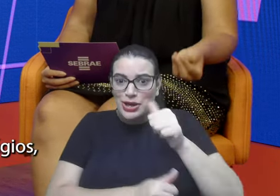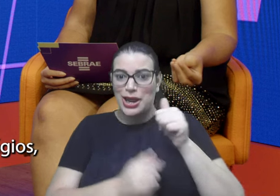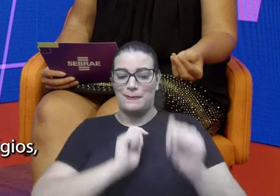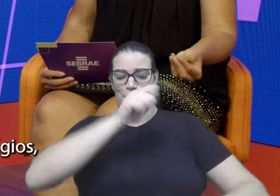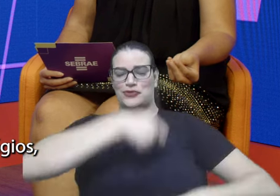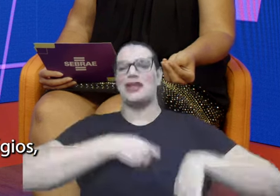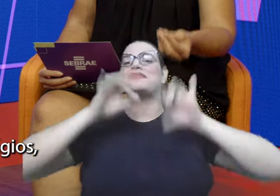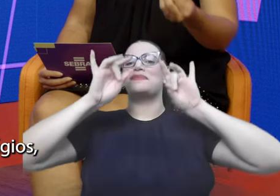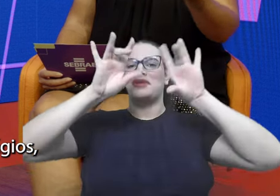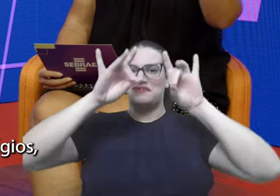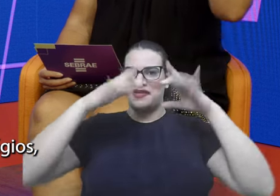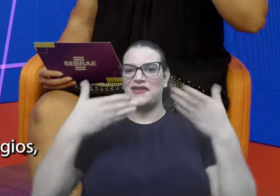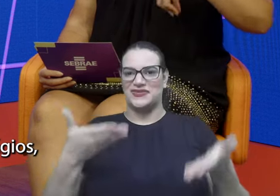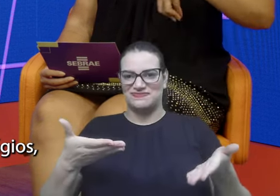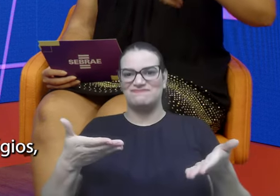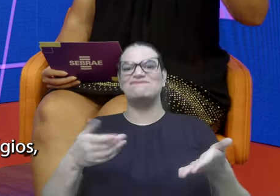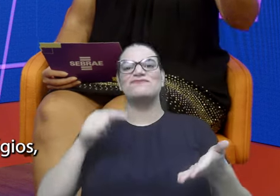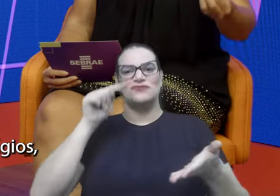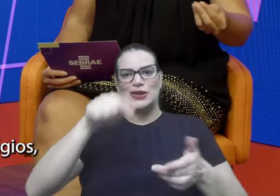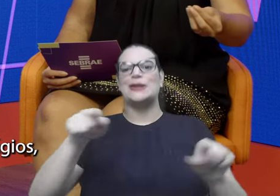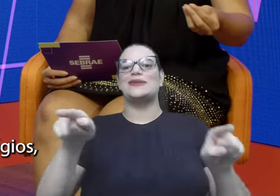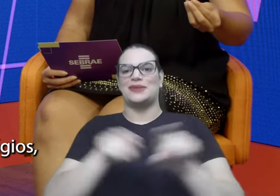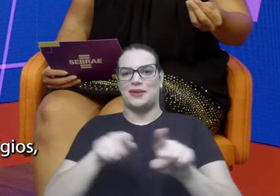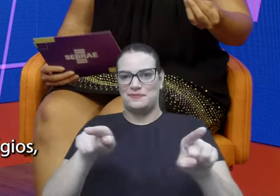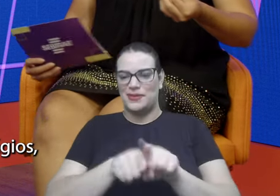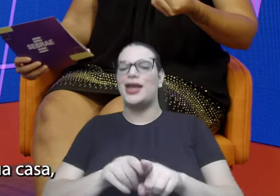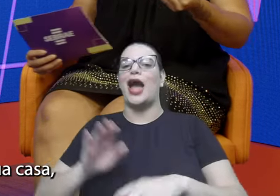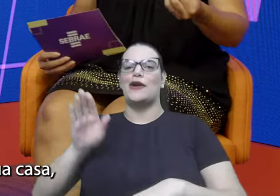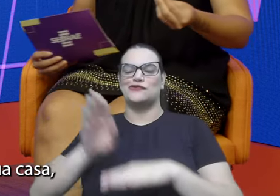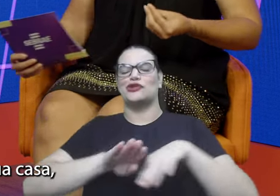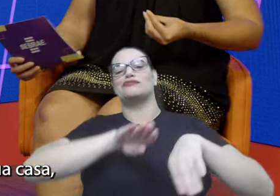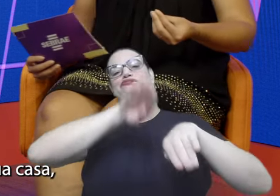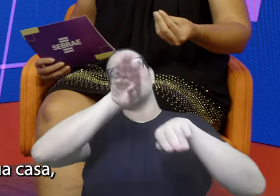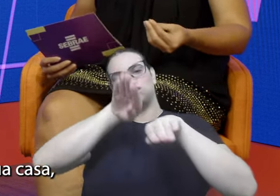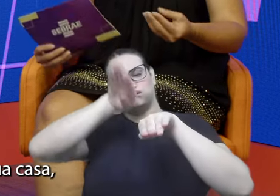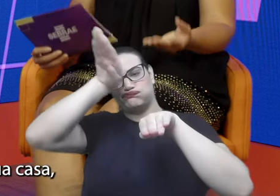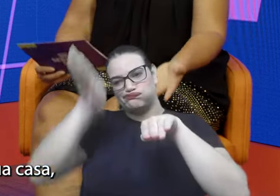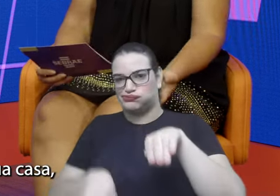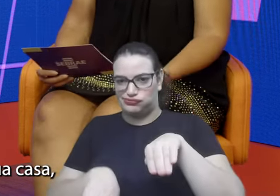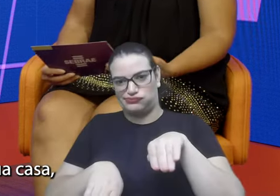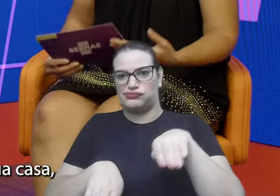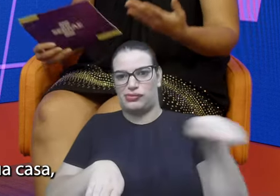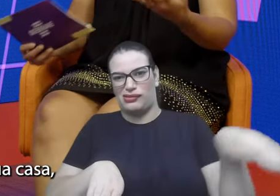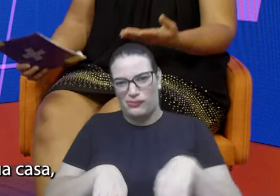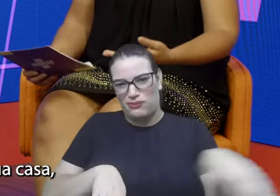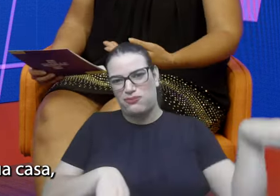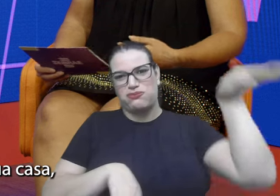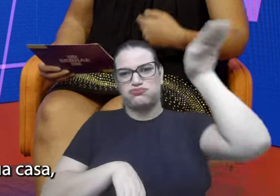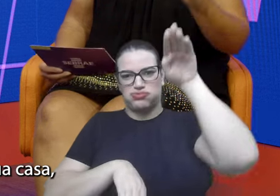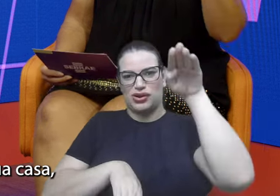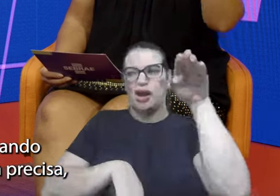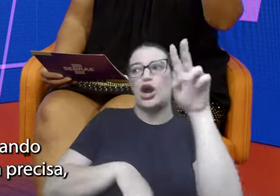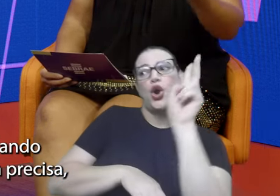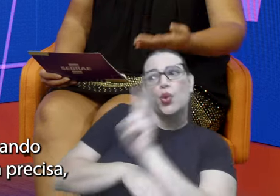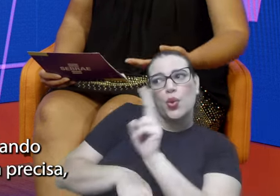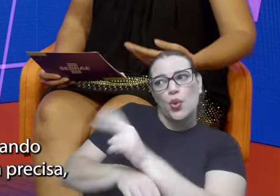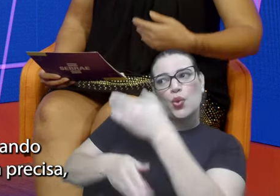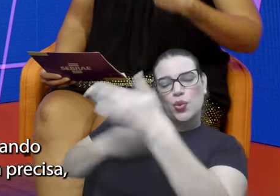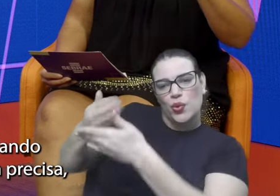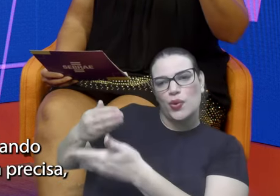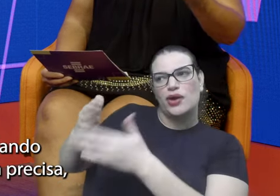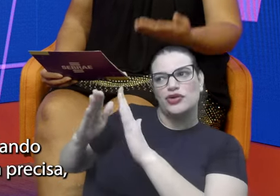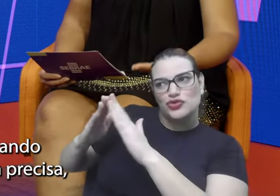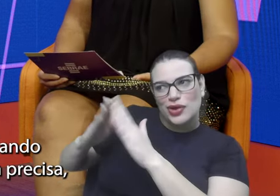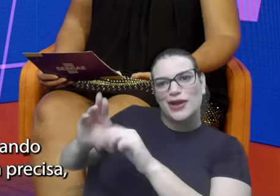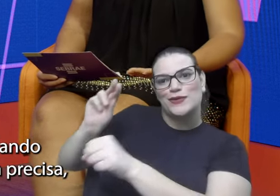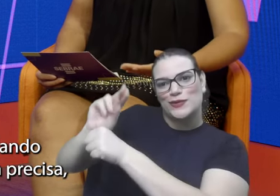que tem privilégios Você também está nessa nessa disparidade com uma mulher que tá na sua casa cuidando dos seus